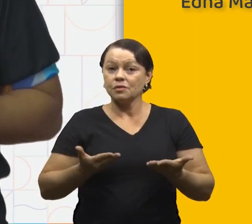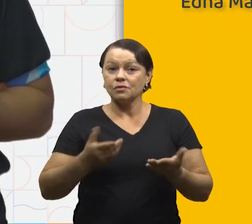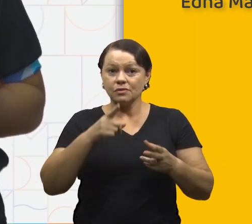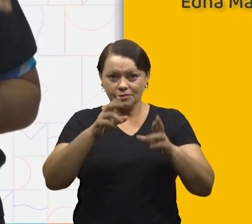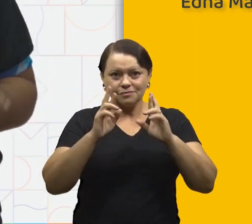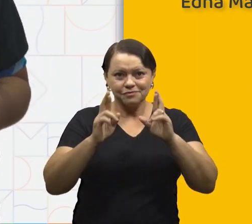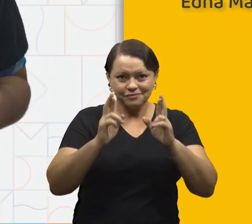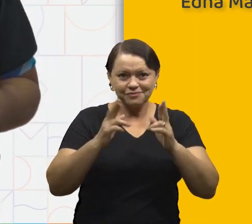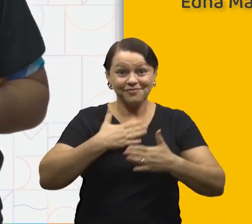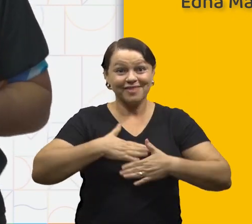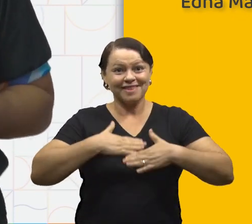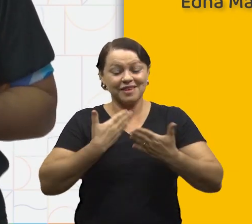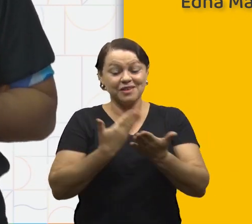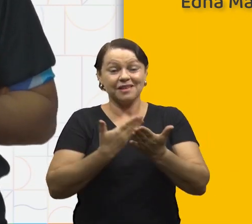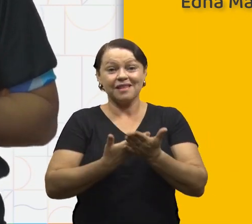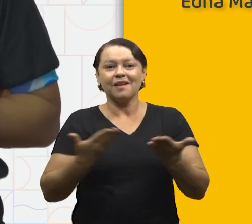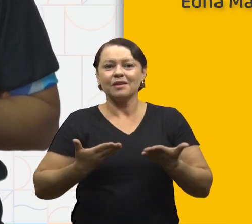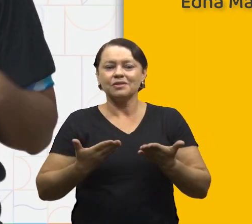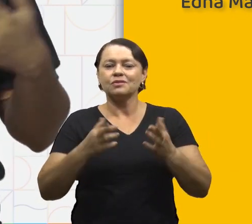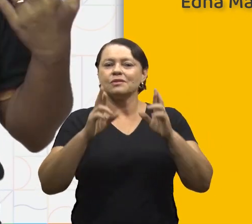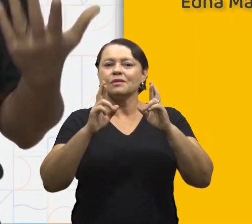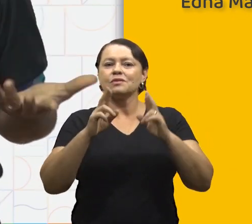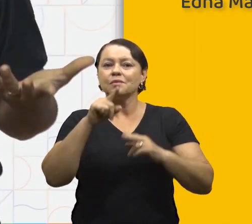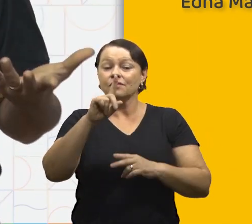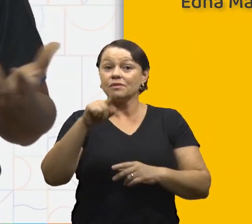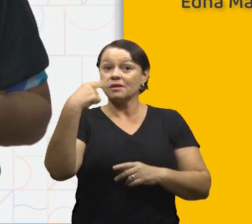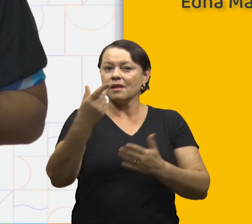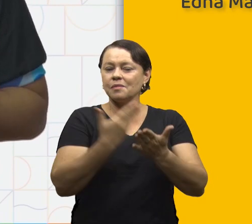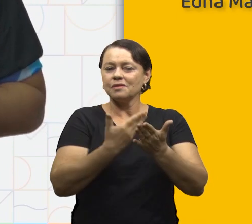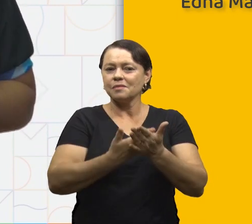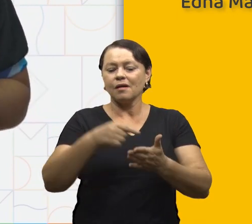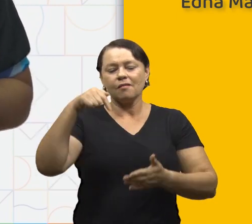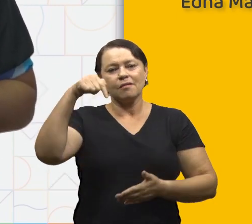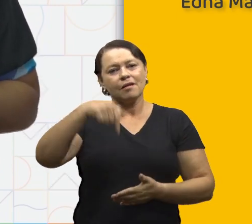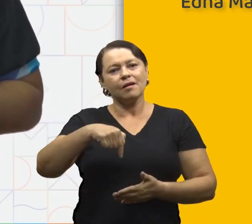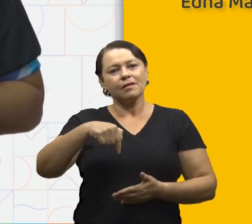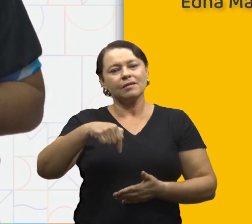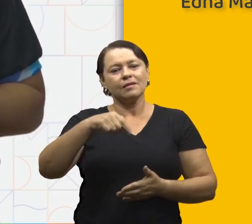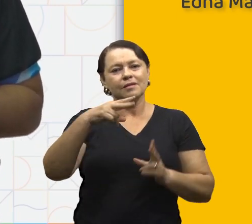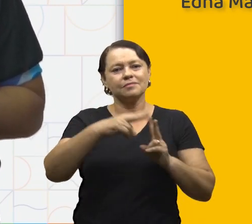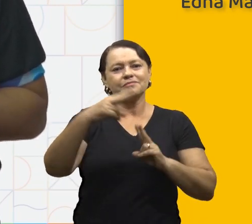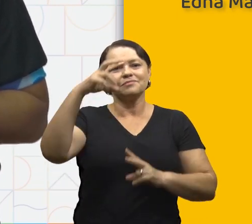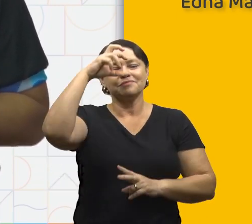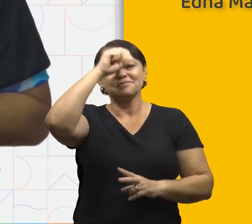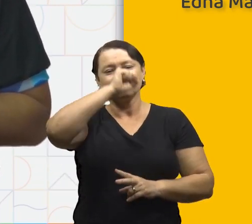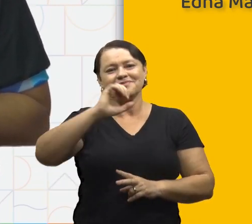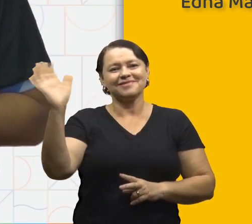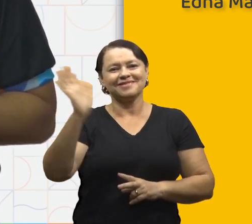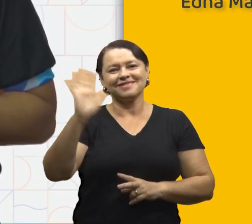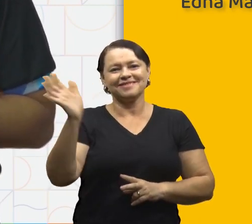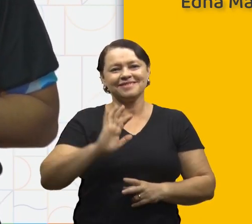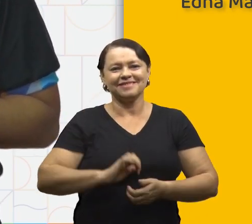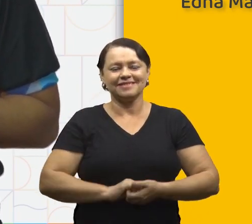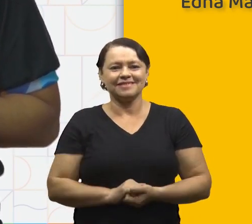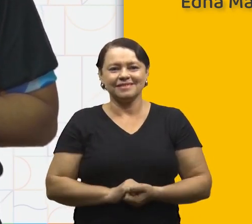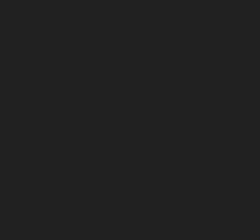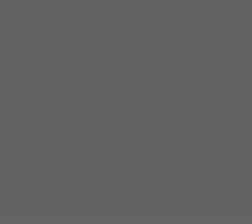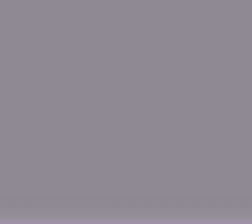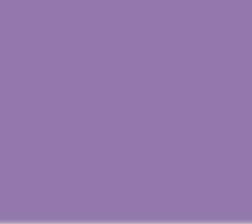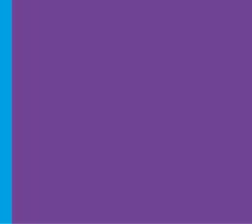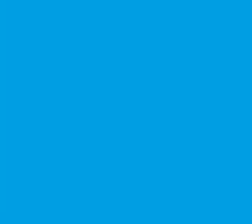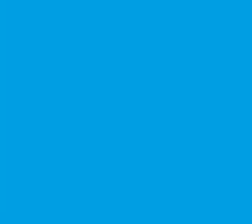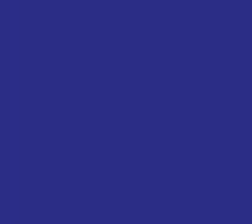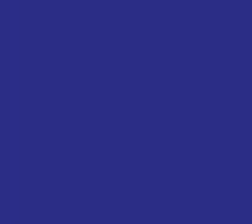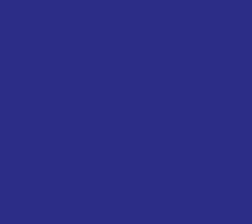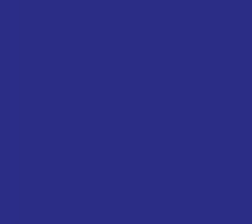atividade. Espero que você tenha gostado da aula de hoje. Eu aguardo você na próxima aula aqui no Aprender Além da Escola. Tchau, tchau!